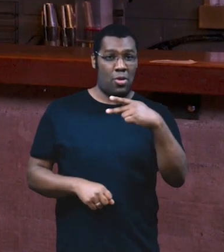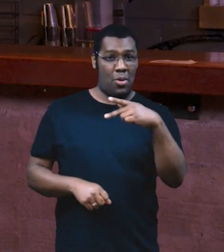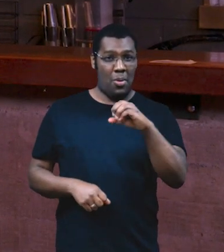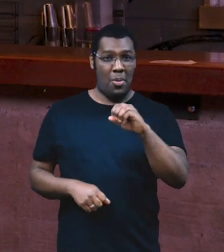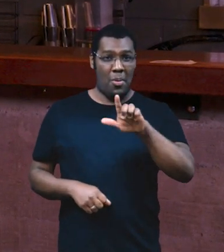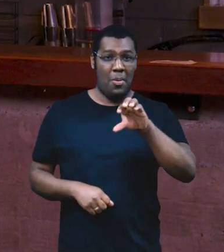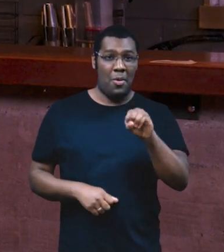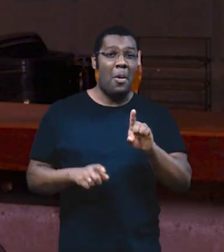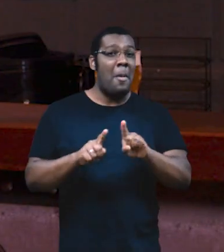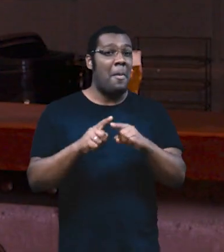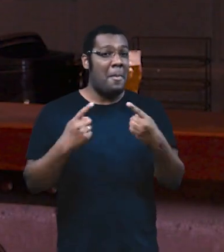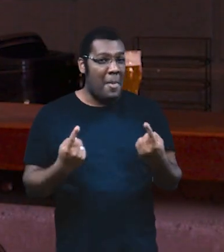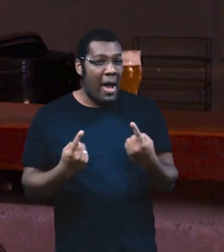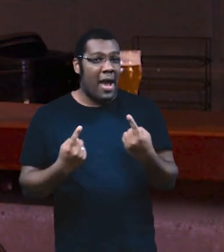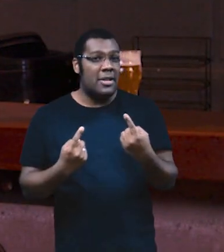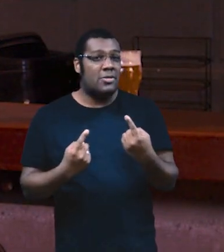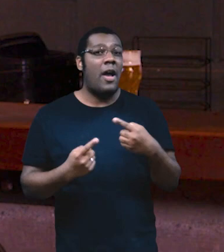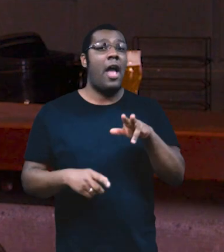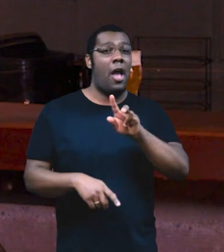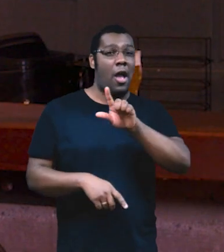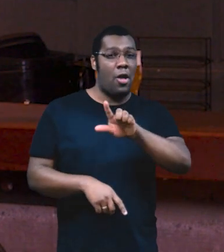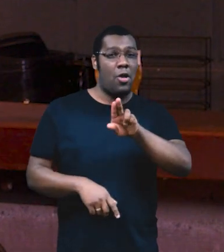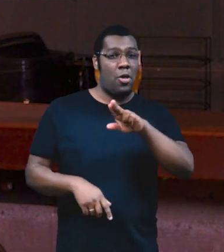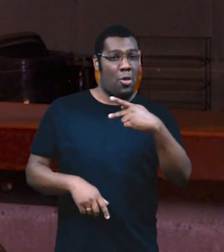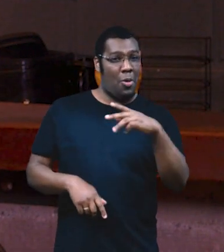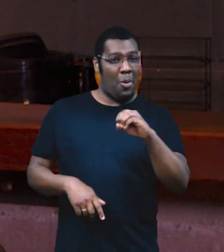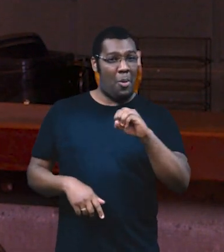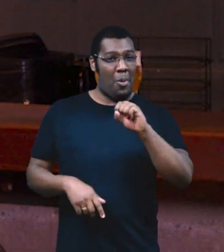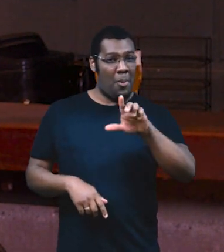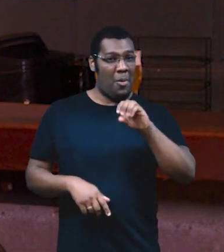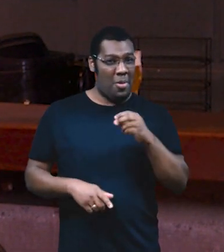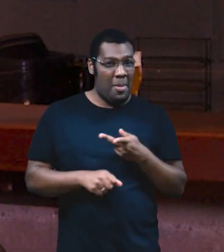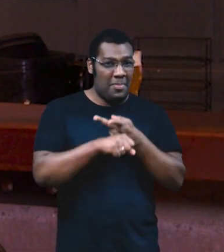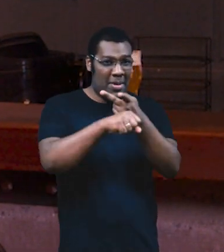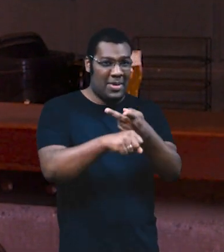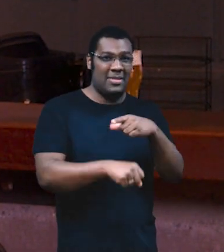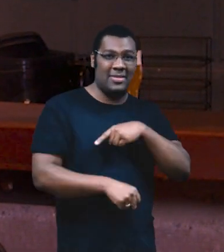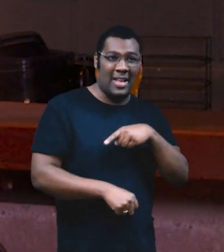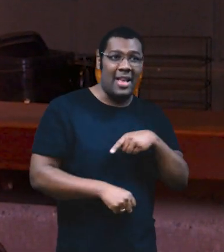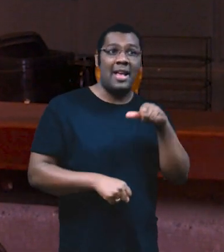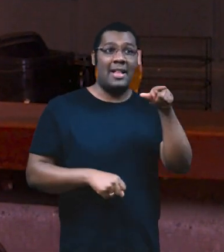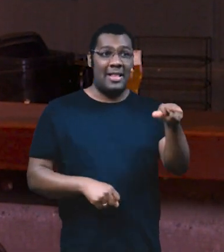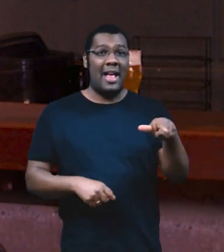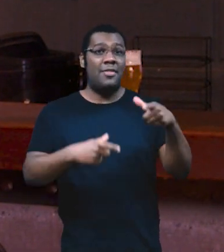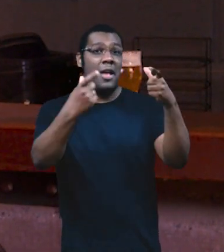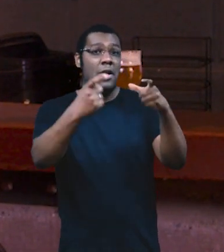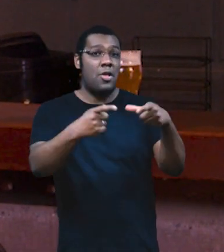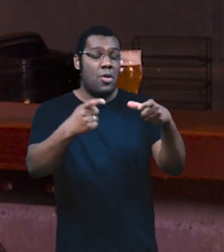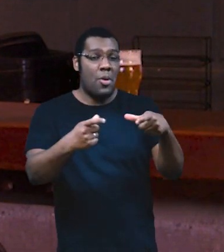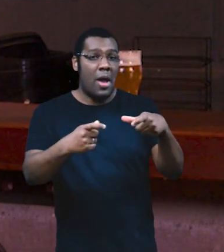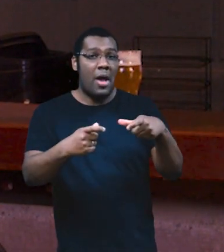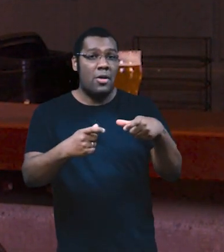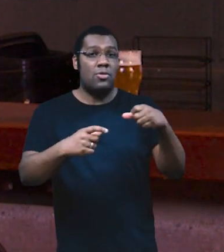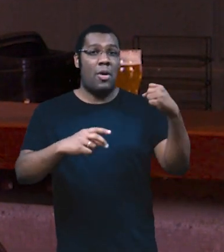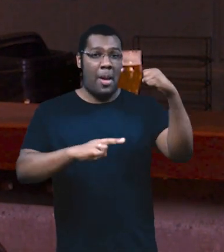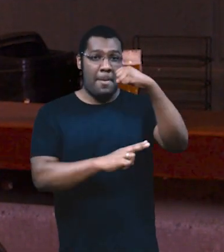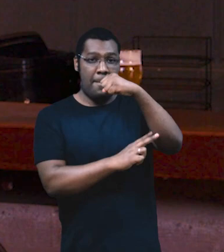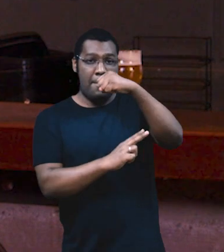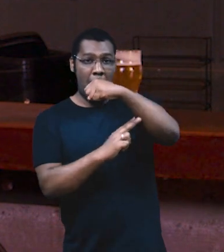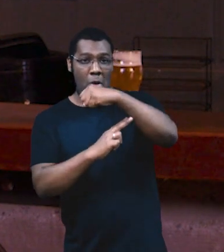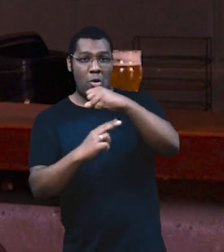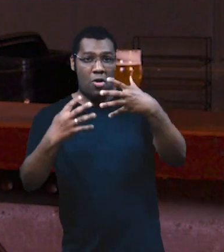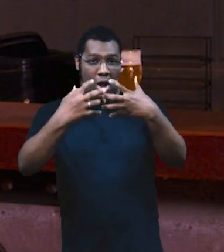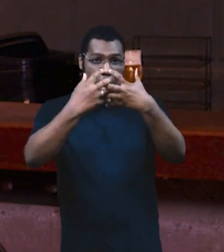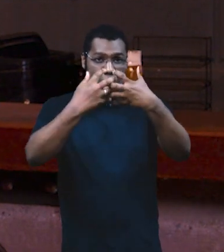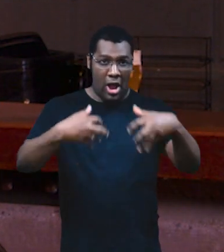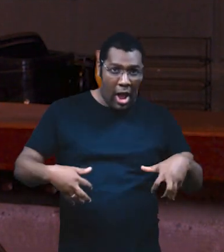lúpulo premiado. Visitamos a plantação Tato Hops, que fica na região de Ponte Alta, no Gama. Lá,